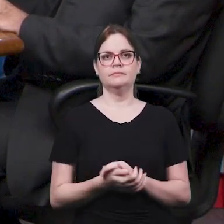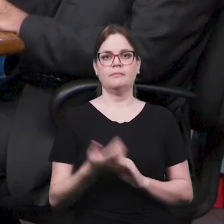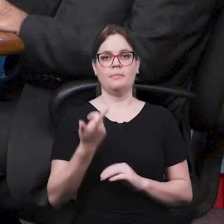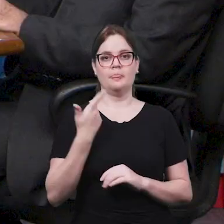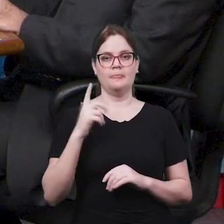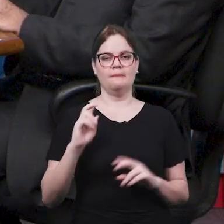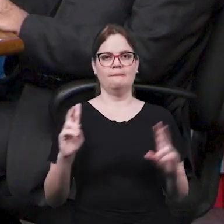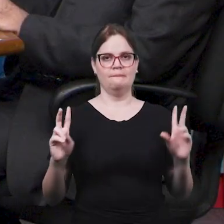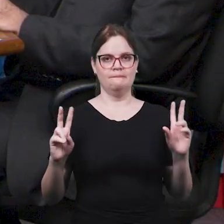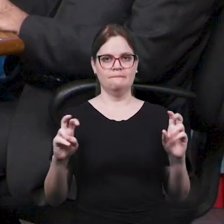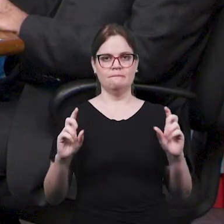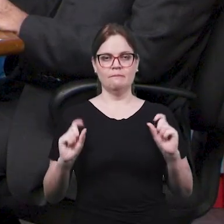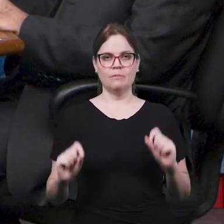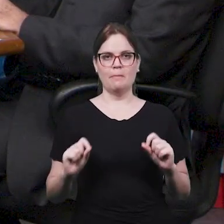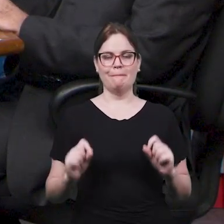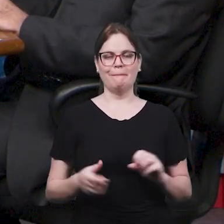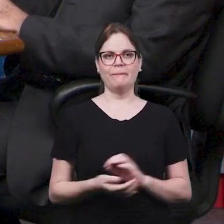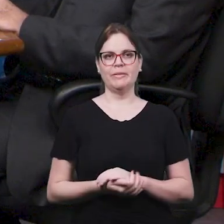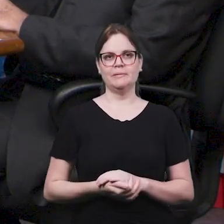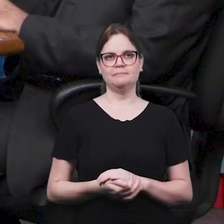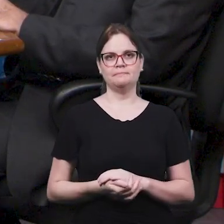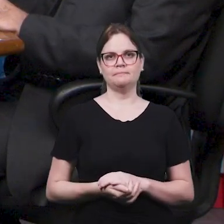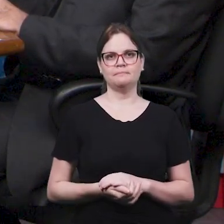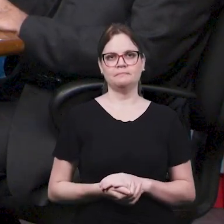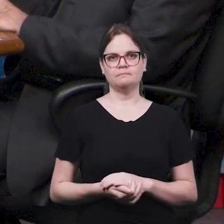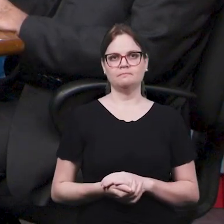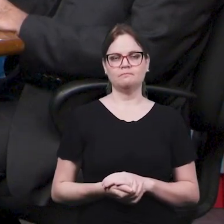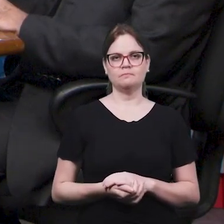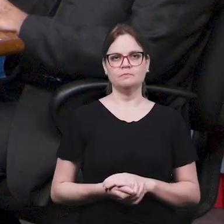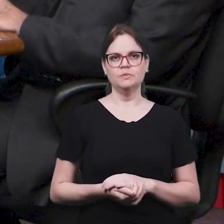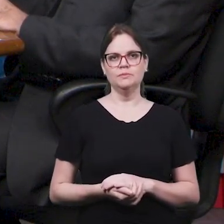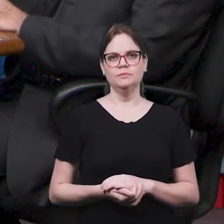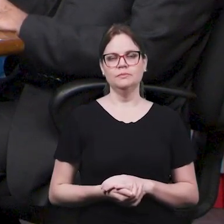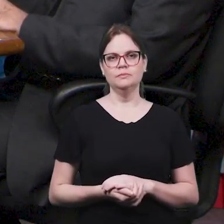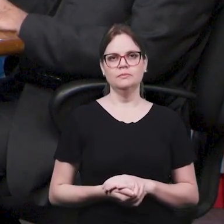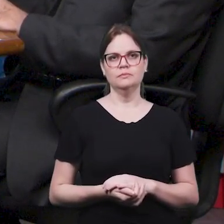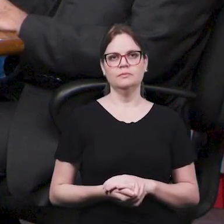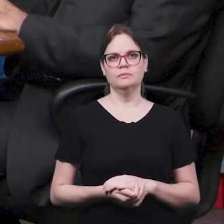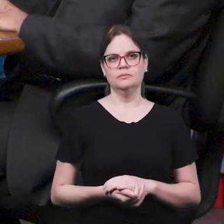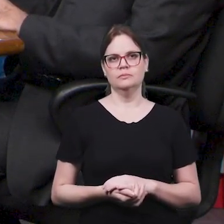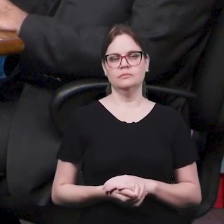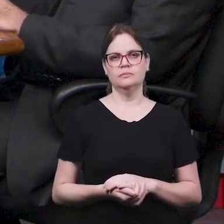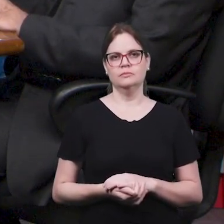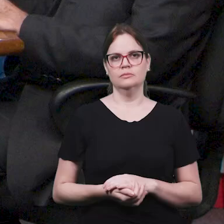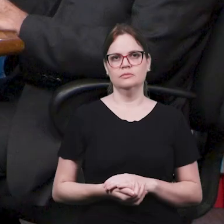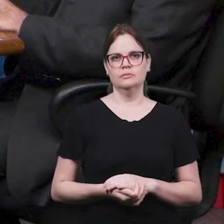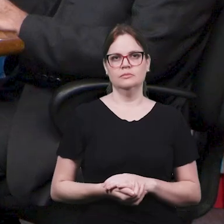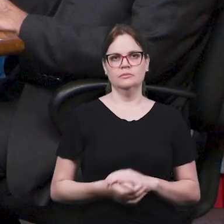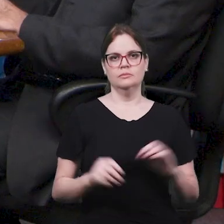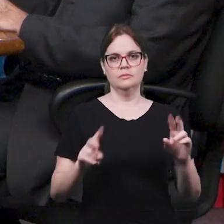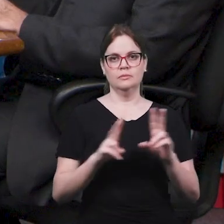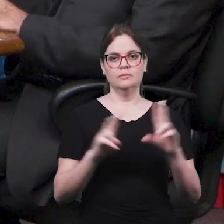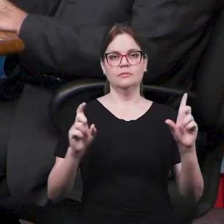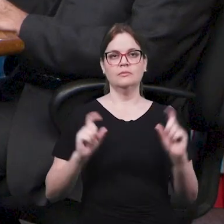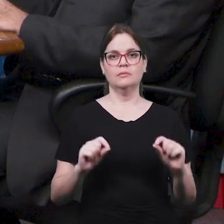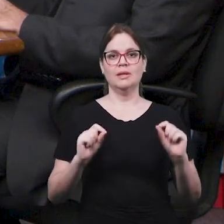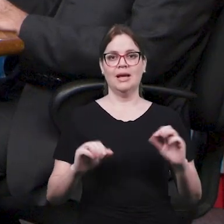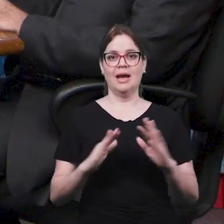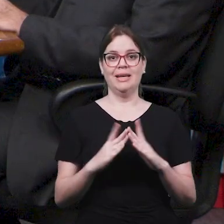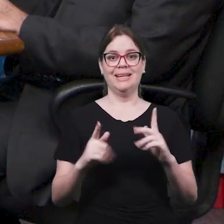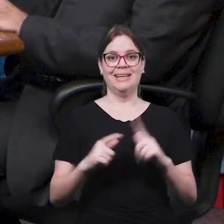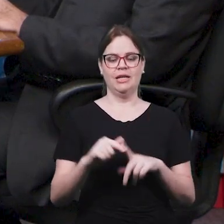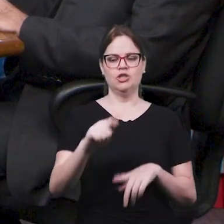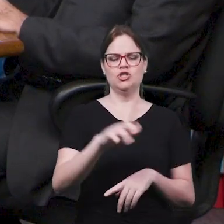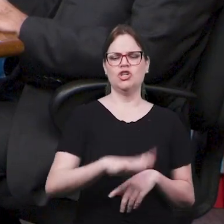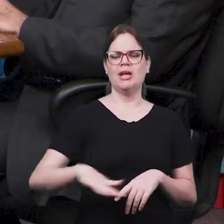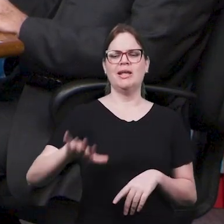um outro assunto, que é a questão da ética das professoras com relação à igreja. O que a